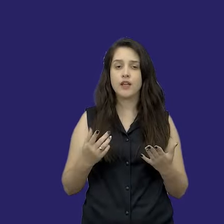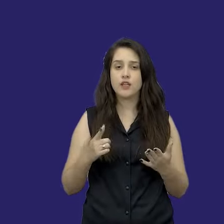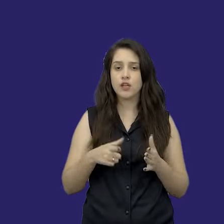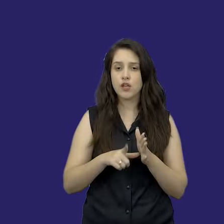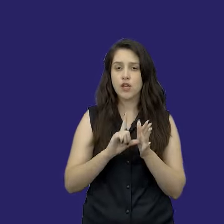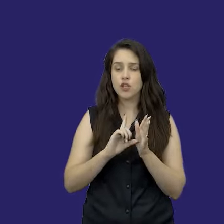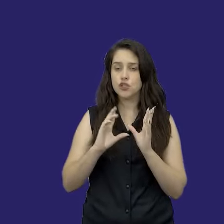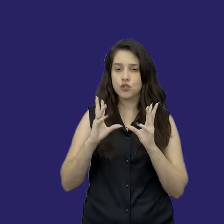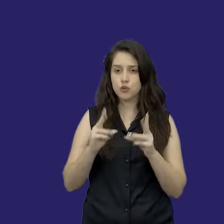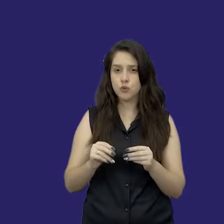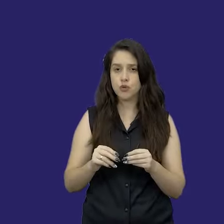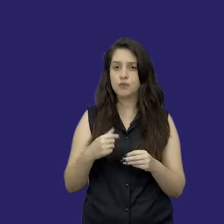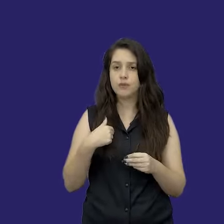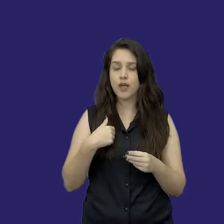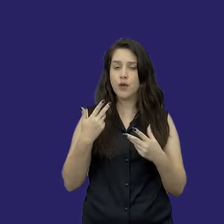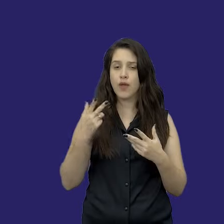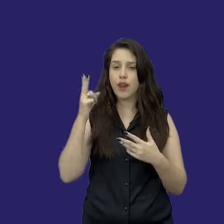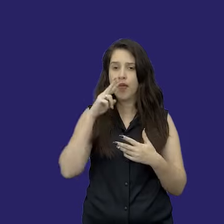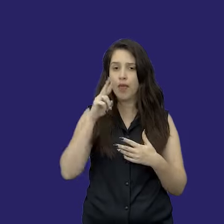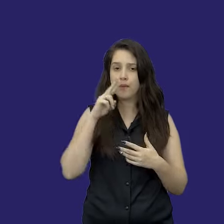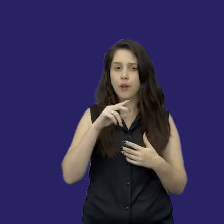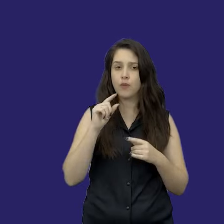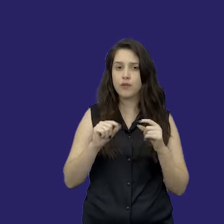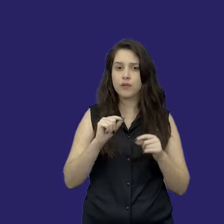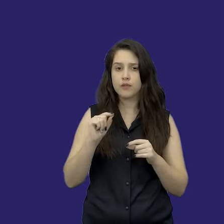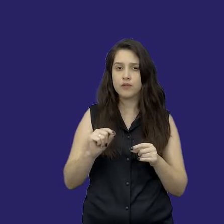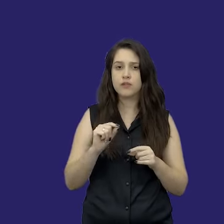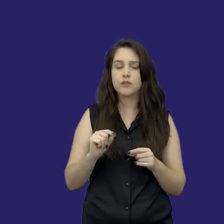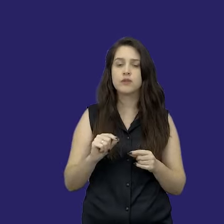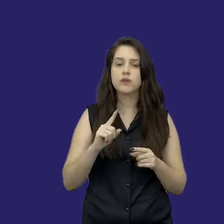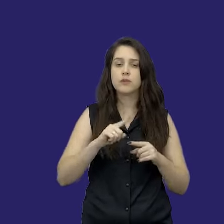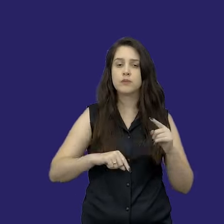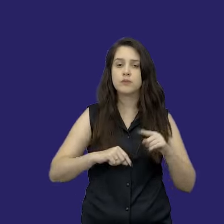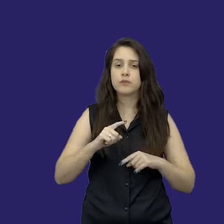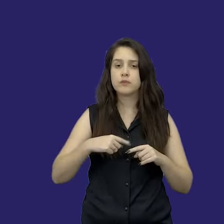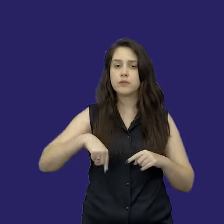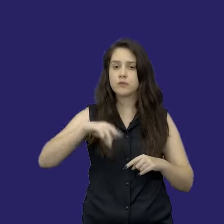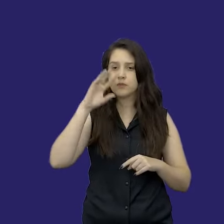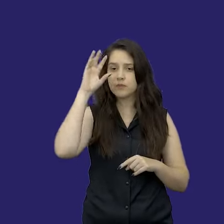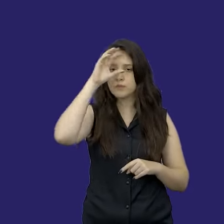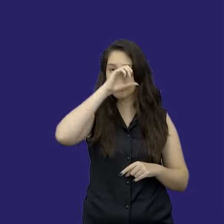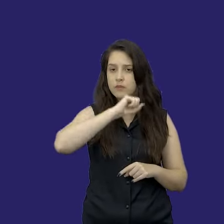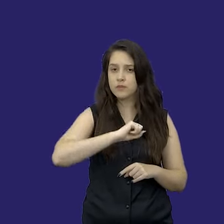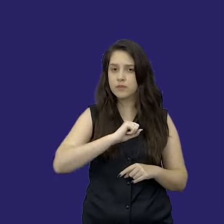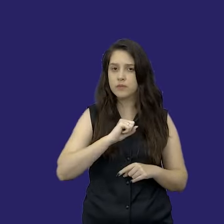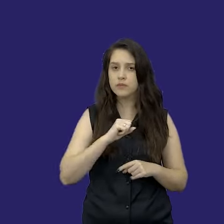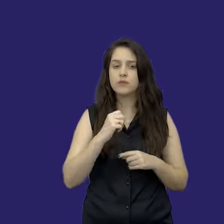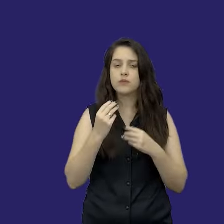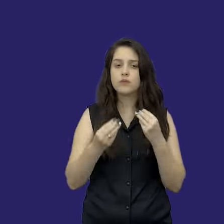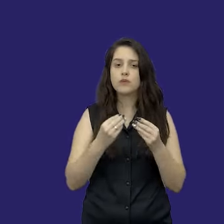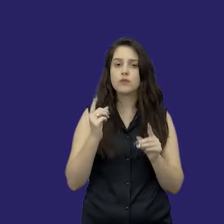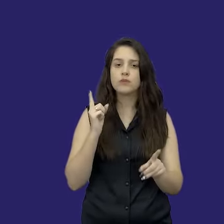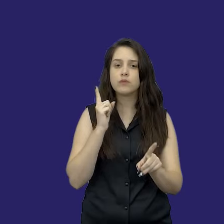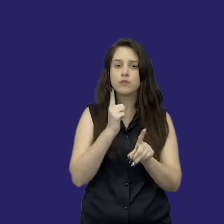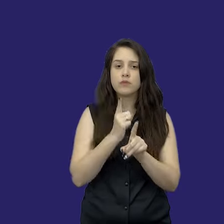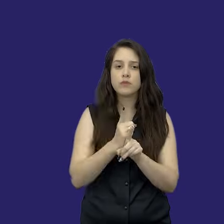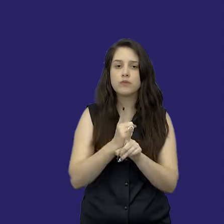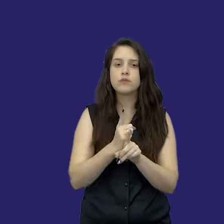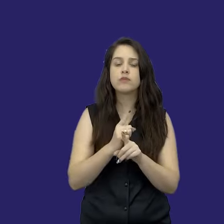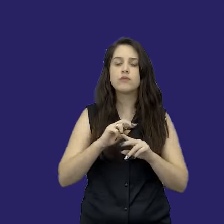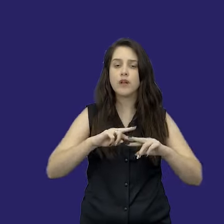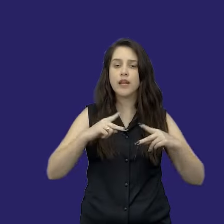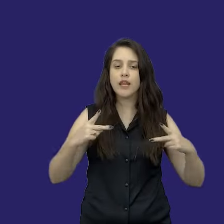Antes de tudo, eu quero lembrá-los que esse caderno do material do Aprender Sempre, vocês encontram no link da